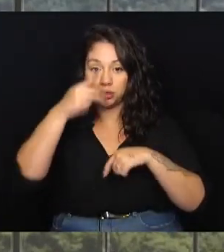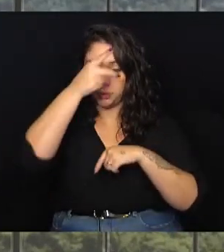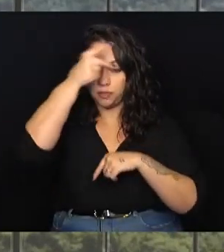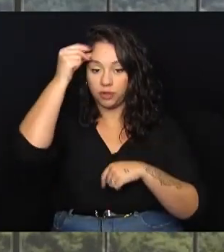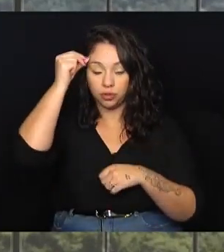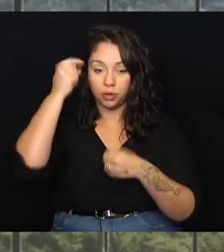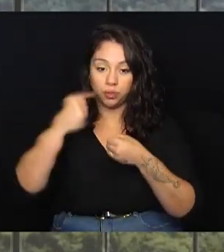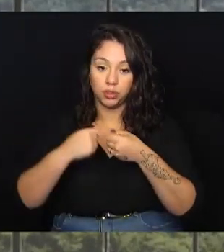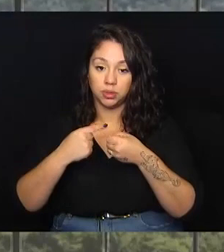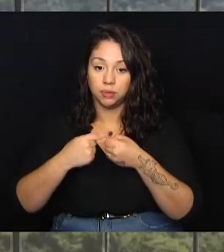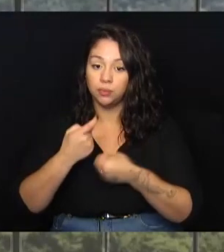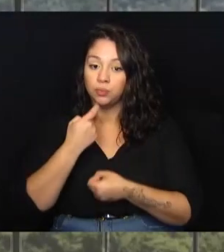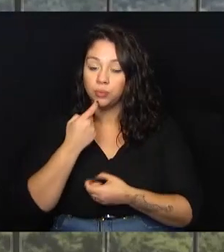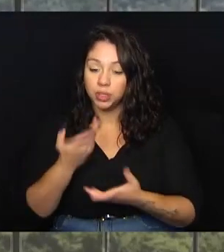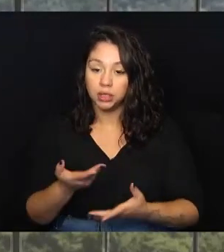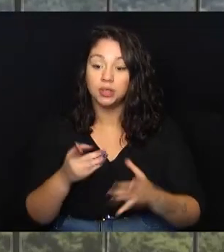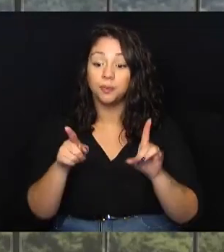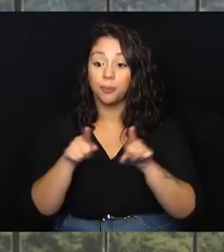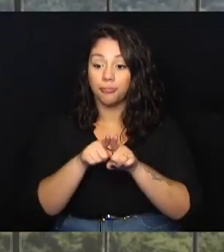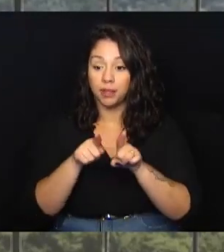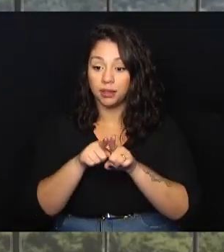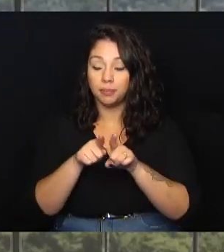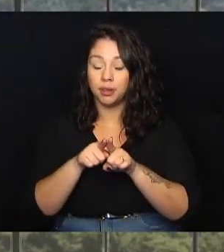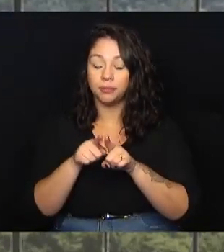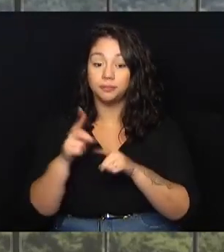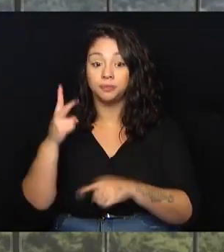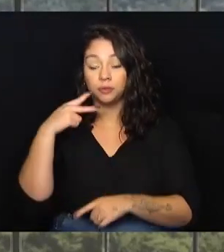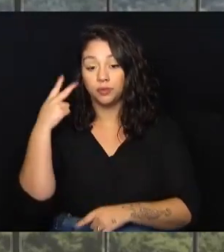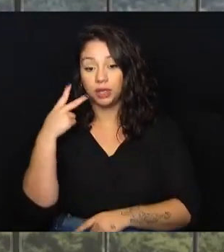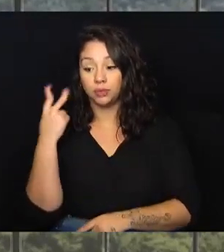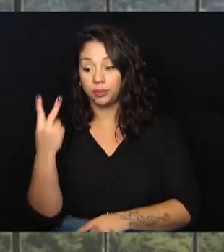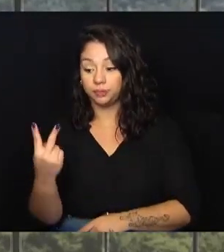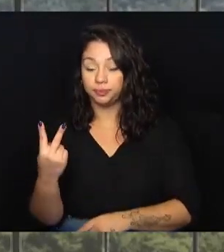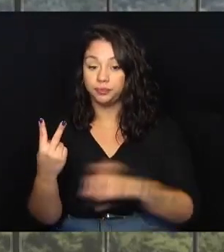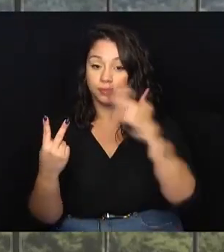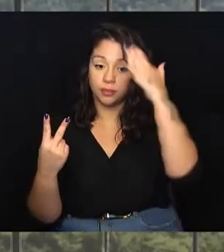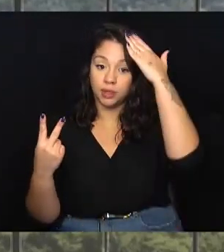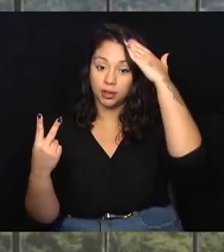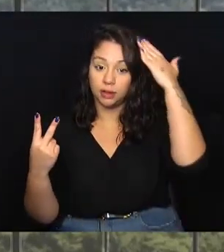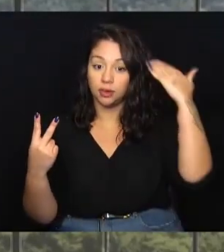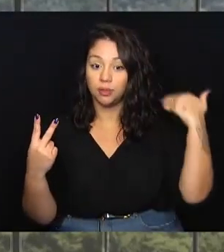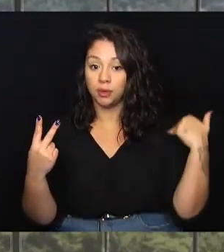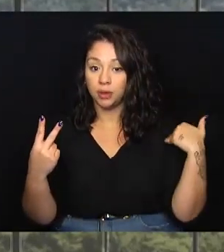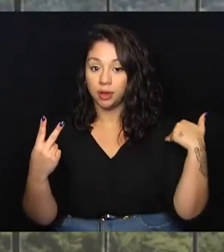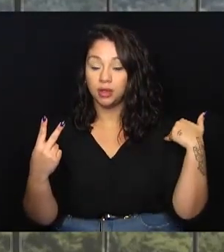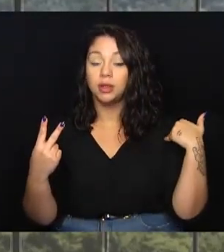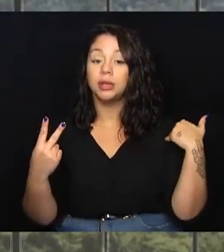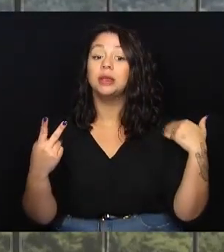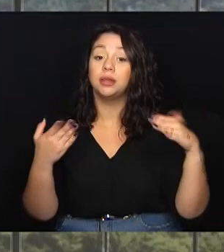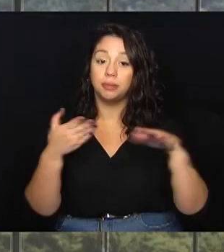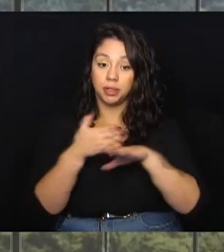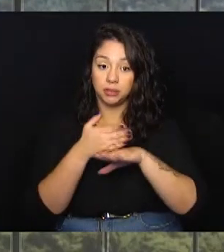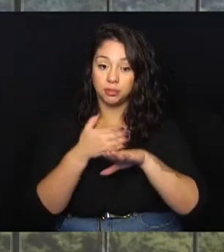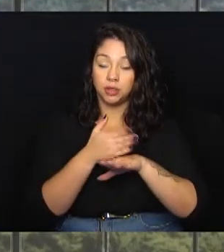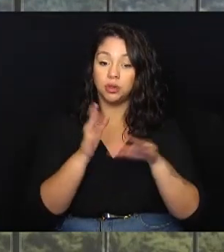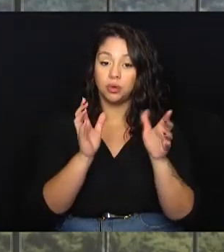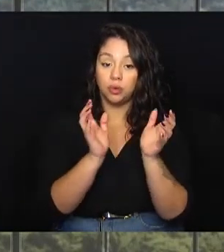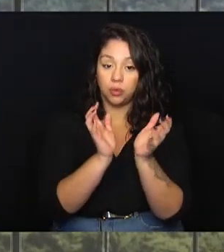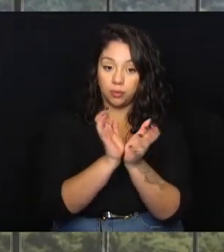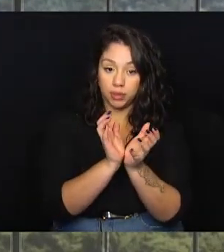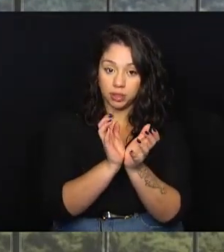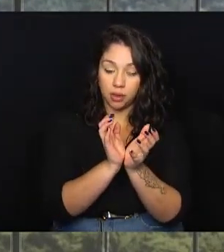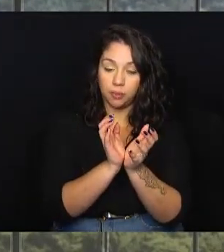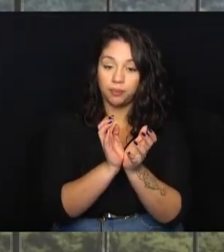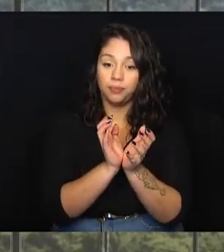de Campinas, e também com as vereadoras Débora Palermo, que é membro da Comissão da Criança, Adolescente e Juventude